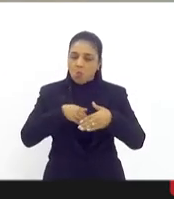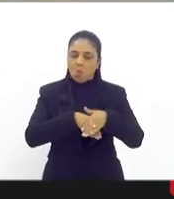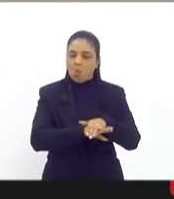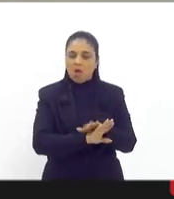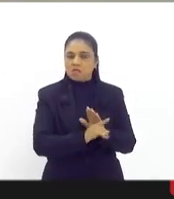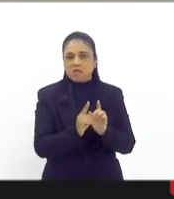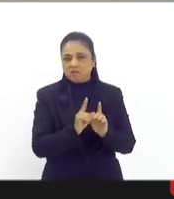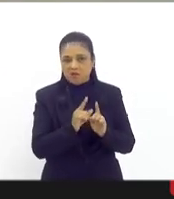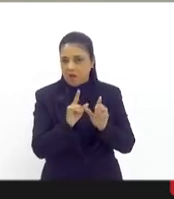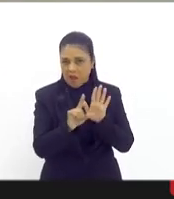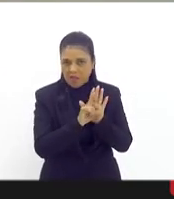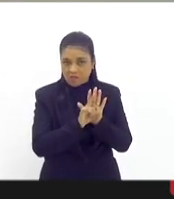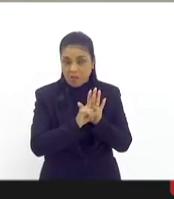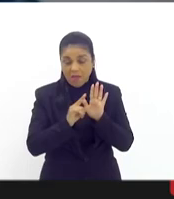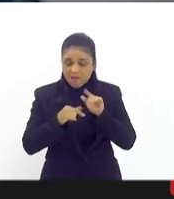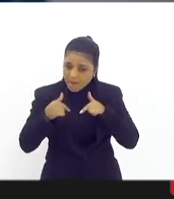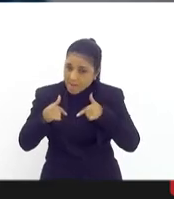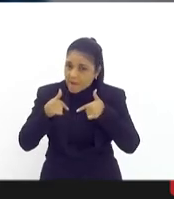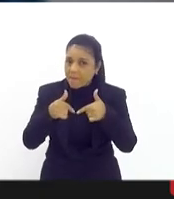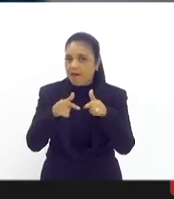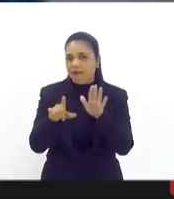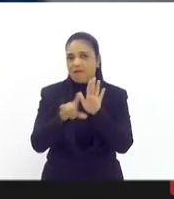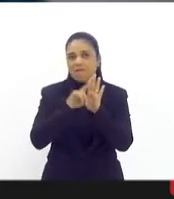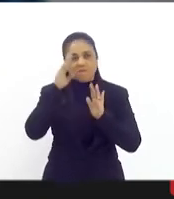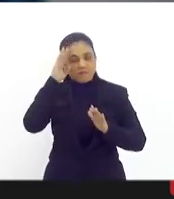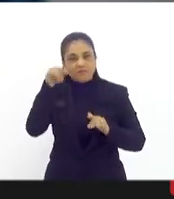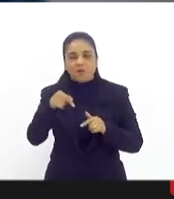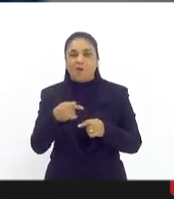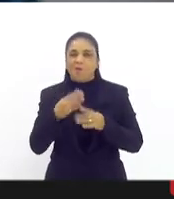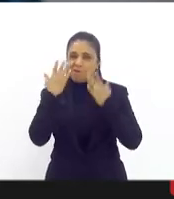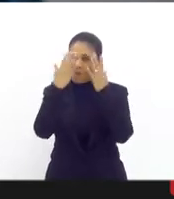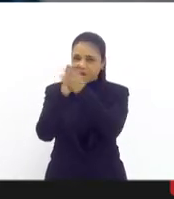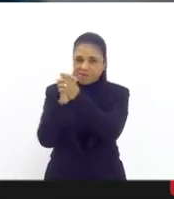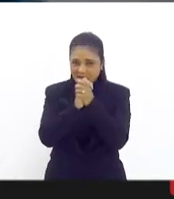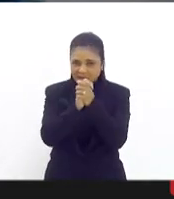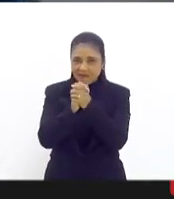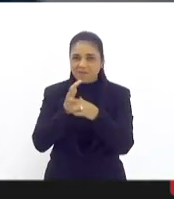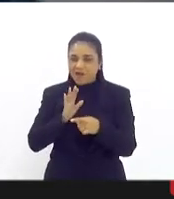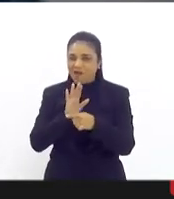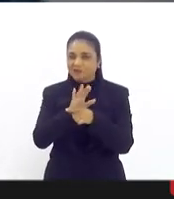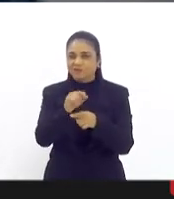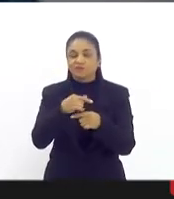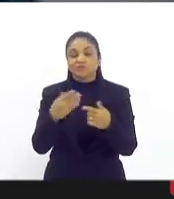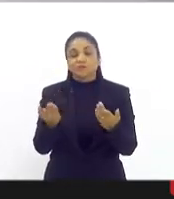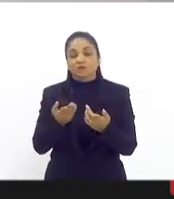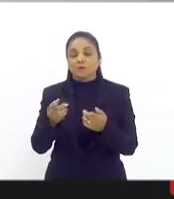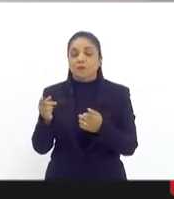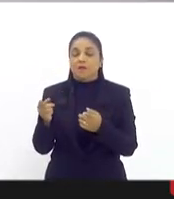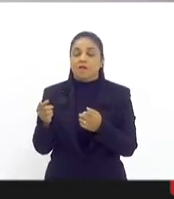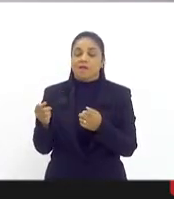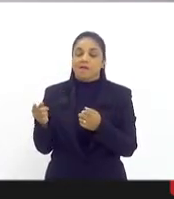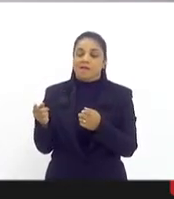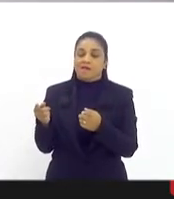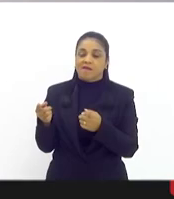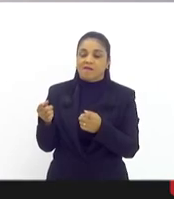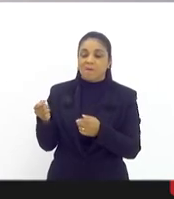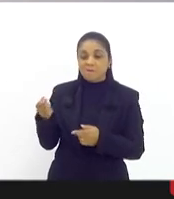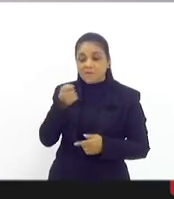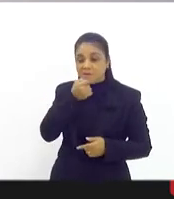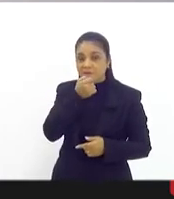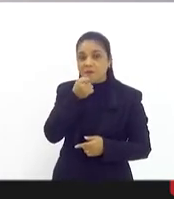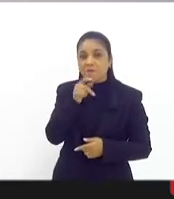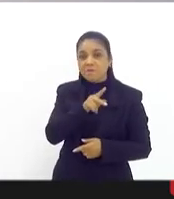efetividade. Parabéns pela sua contribuição. Muito obrigada. Vamos alternar agora também, ouvindo algum